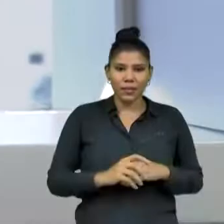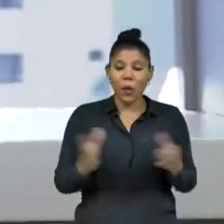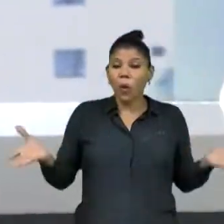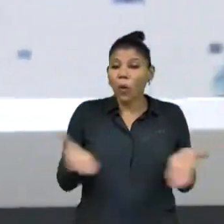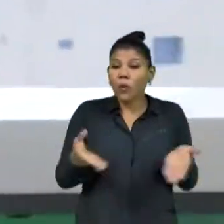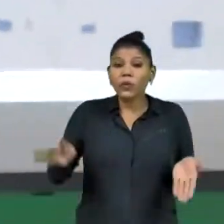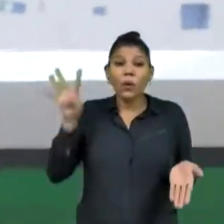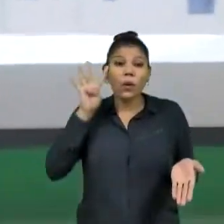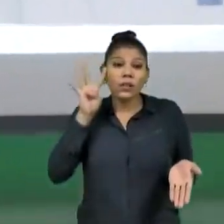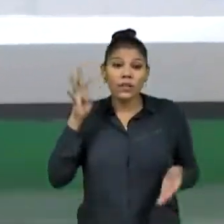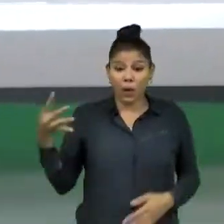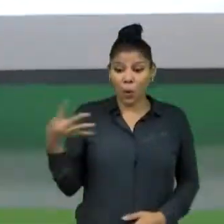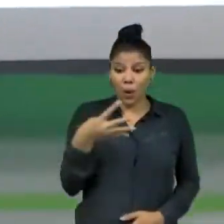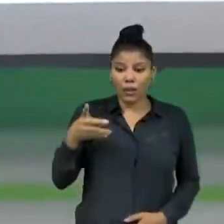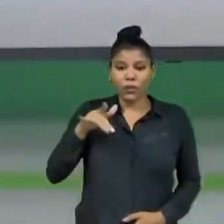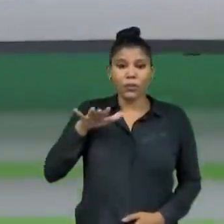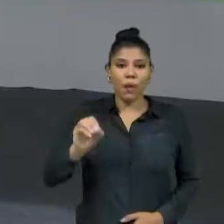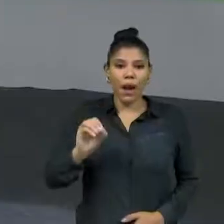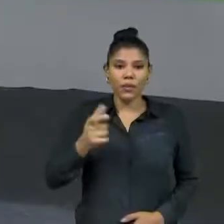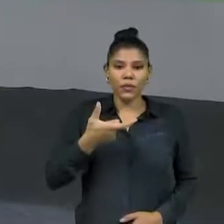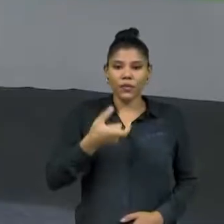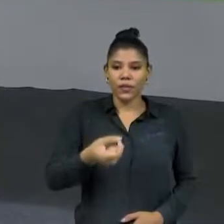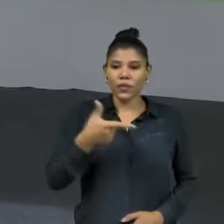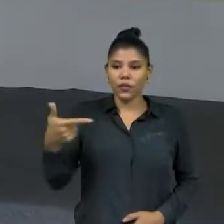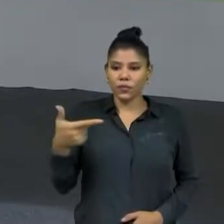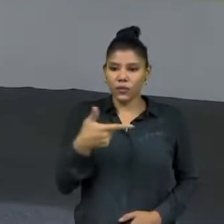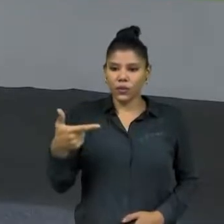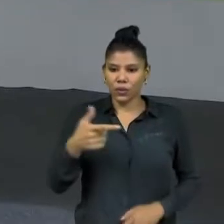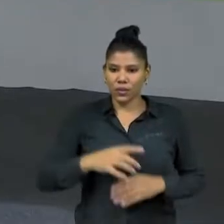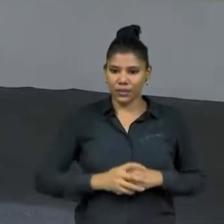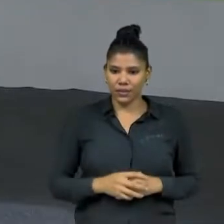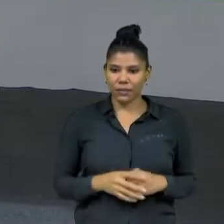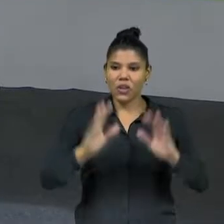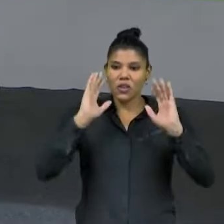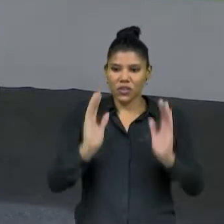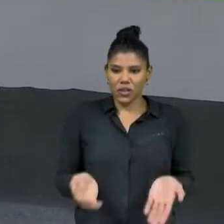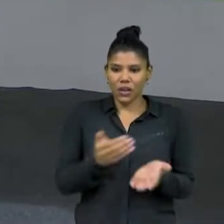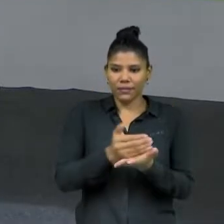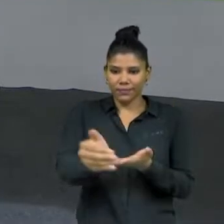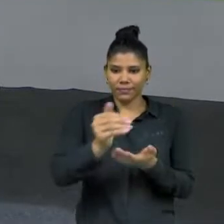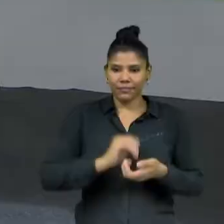4 de maio de 2022 e o primeiro expediente já está no ar.